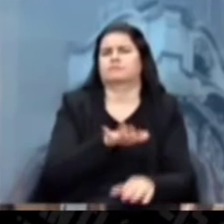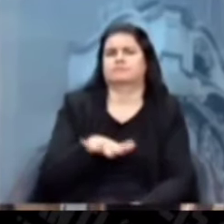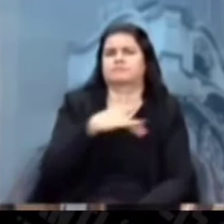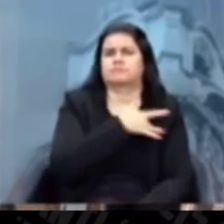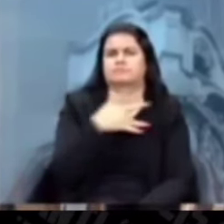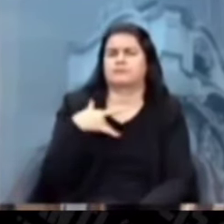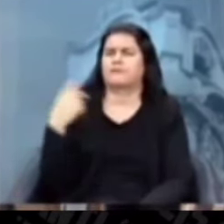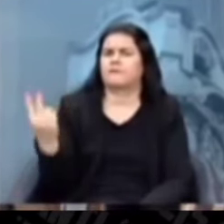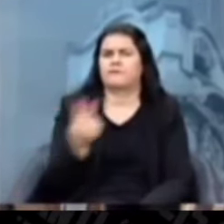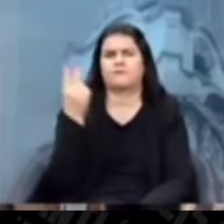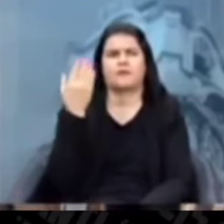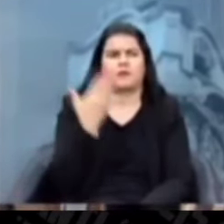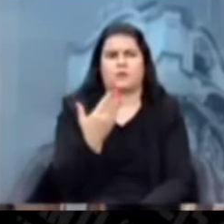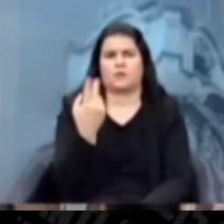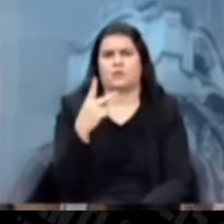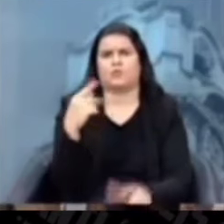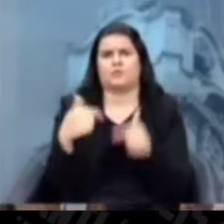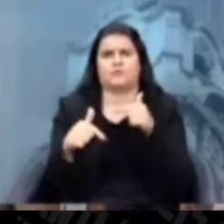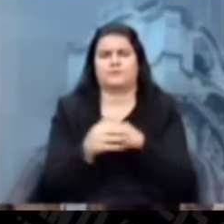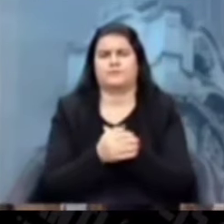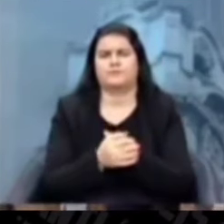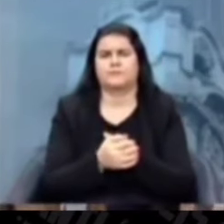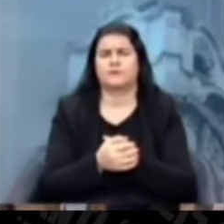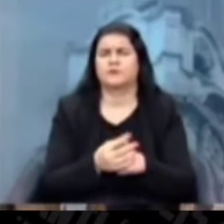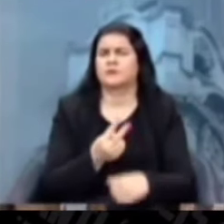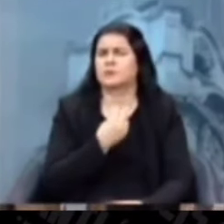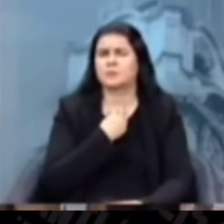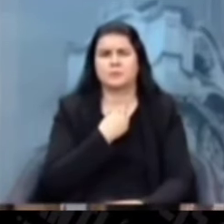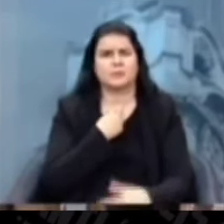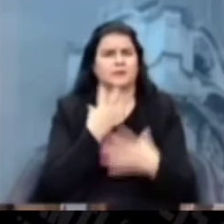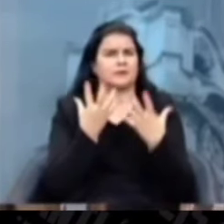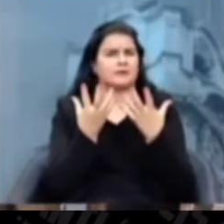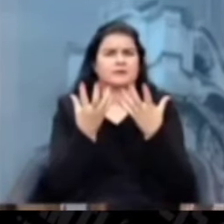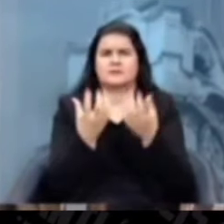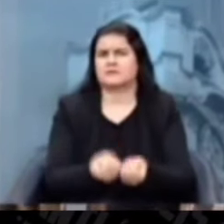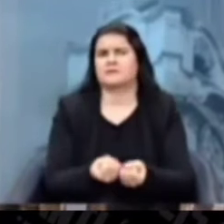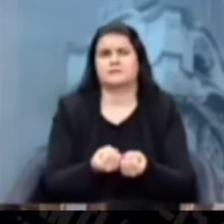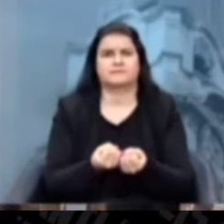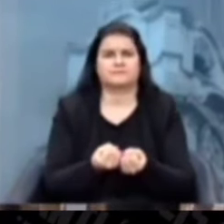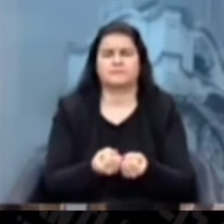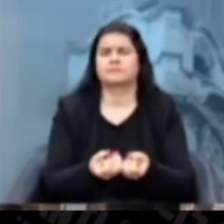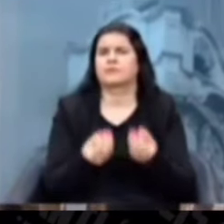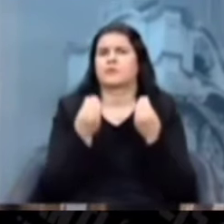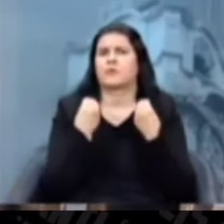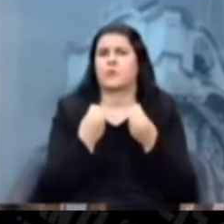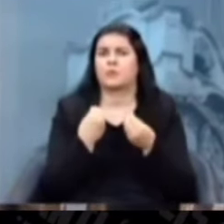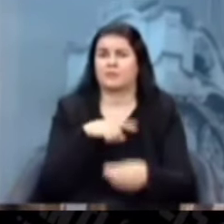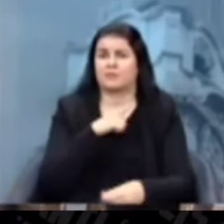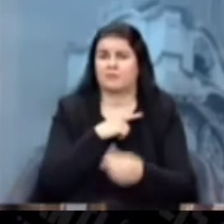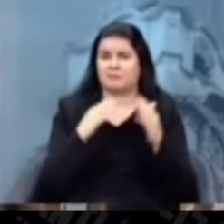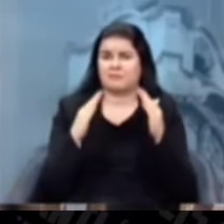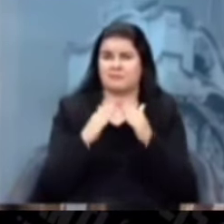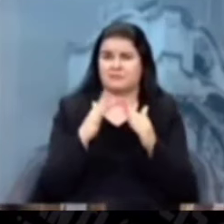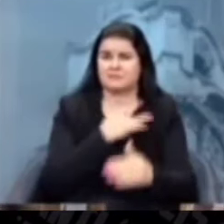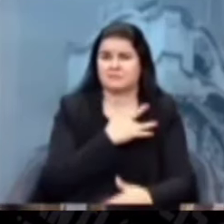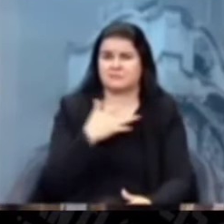sua função. É inadmissível que nós tenhamos no postão da